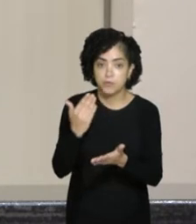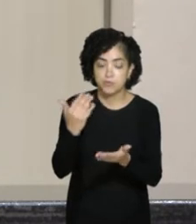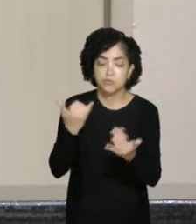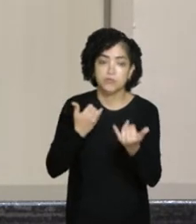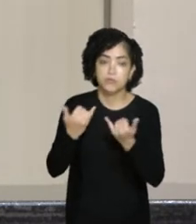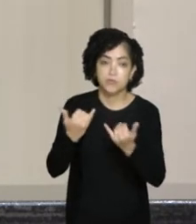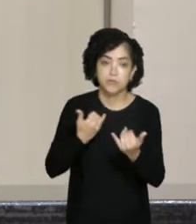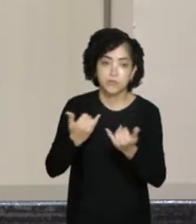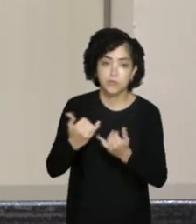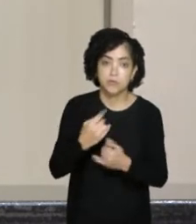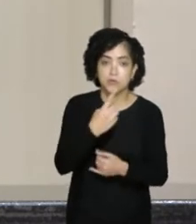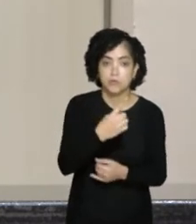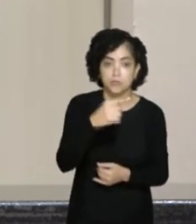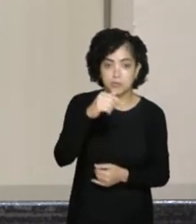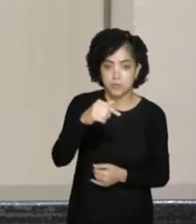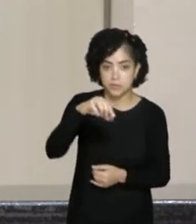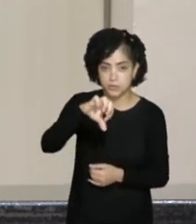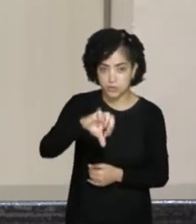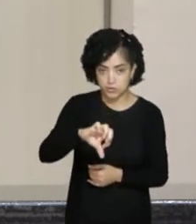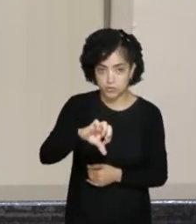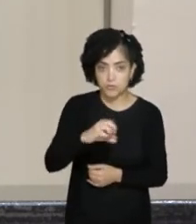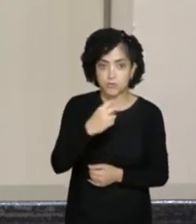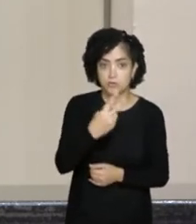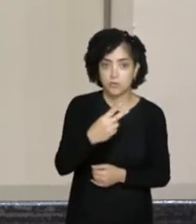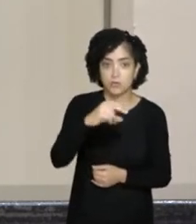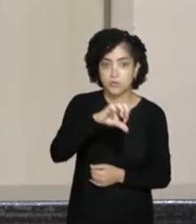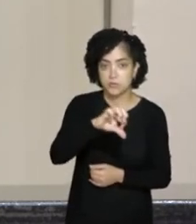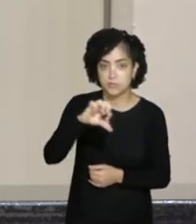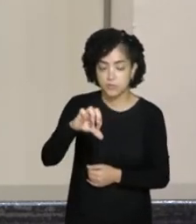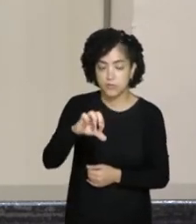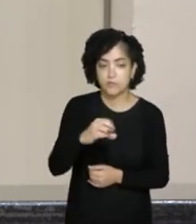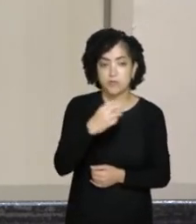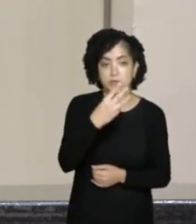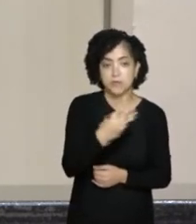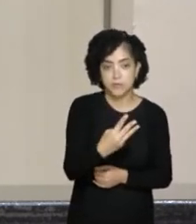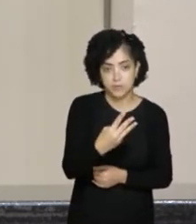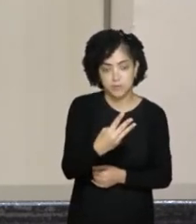informações número 179, 299 e